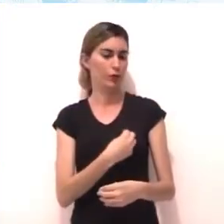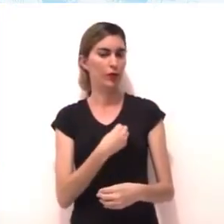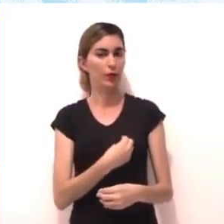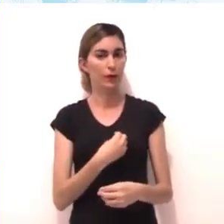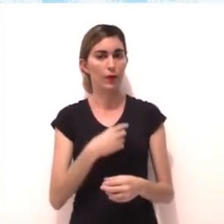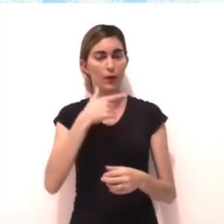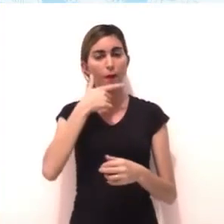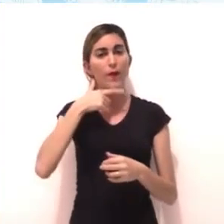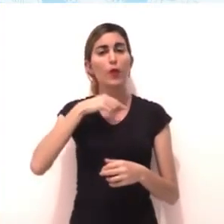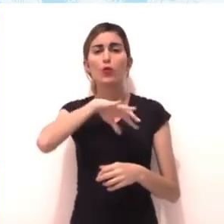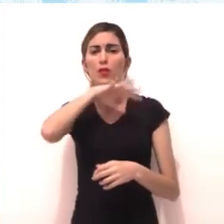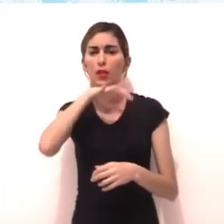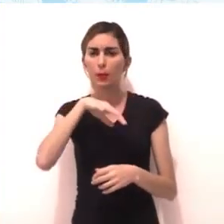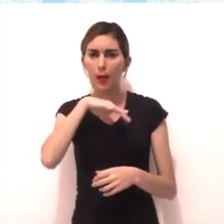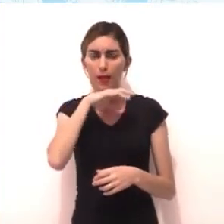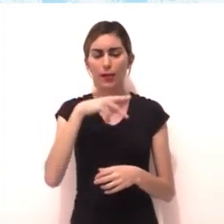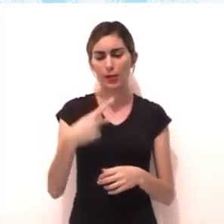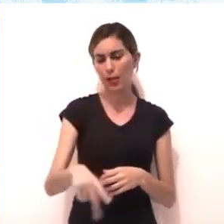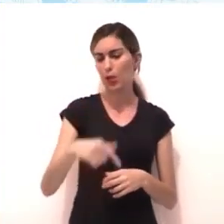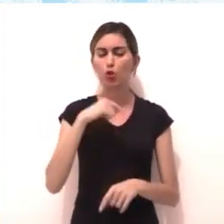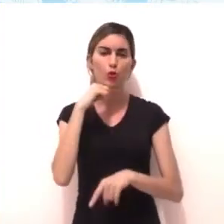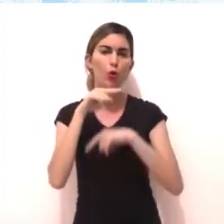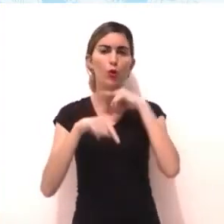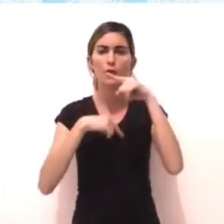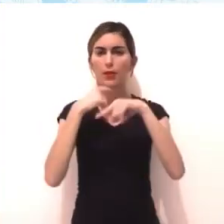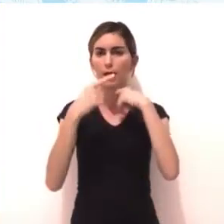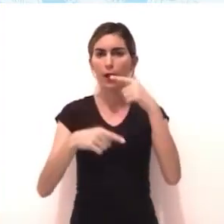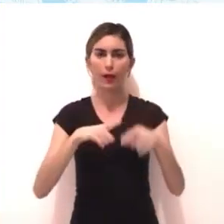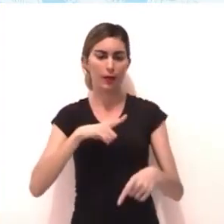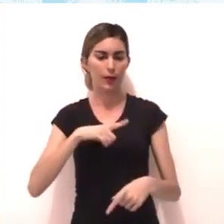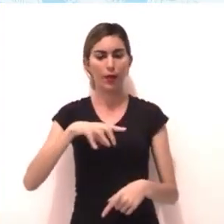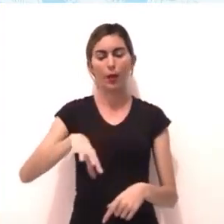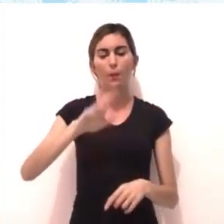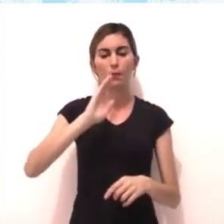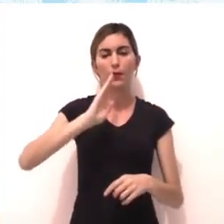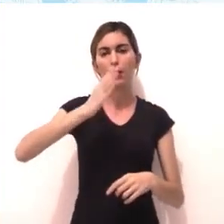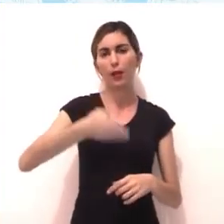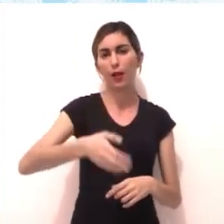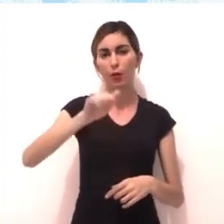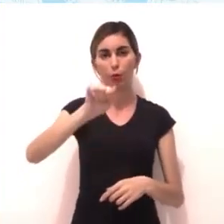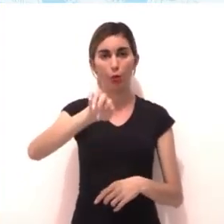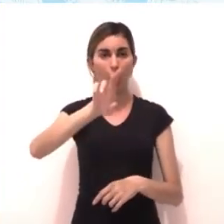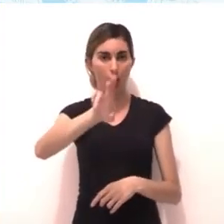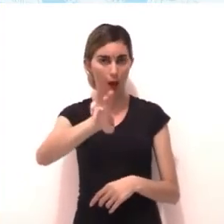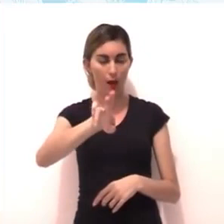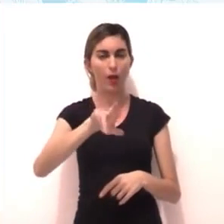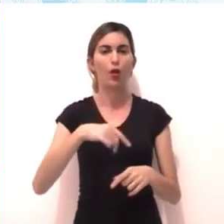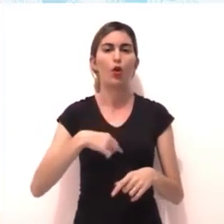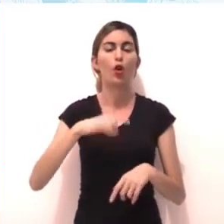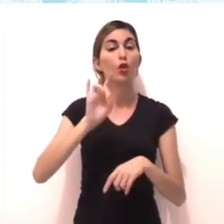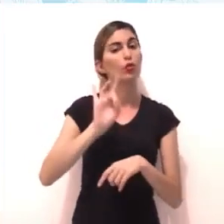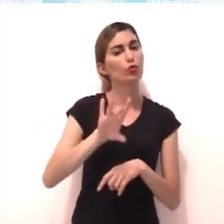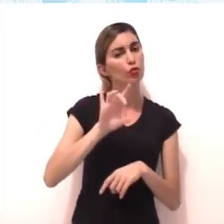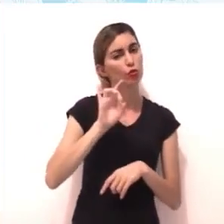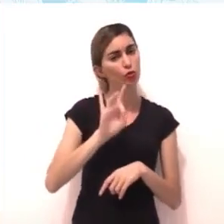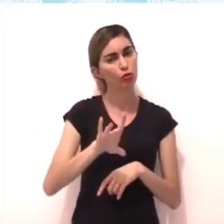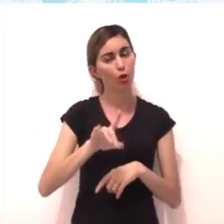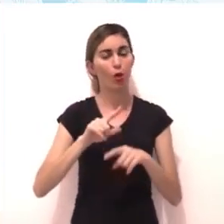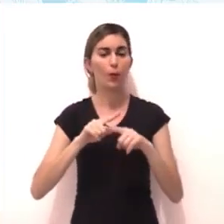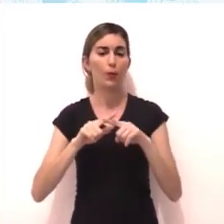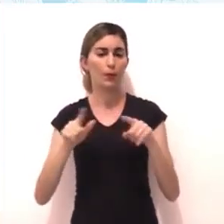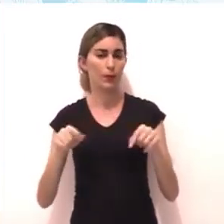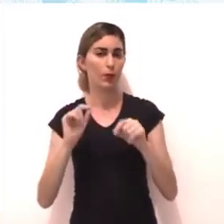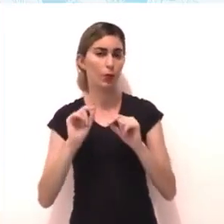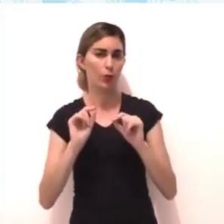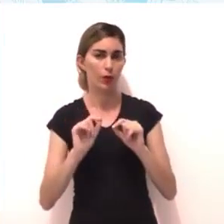vivos. Os animais, eles não conseguem obter o nitrogênio diretamente do ar, somente por